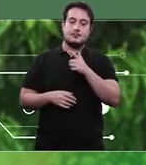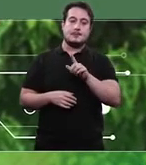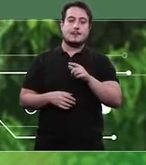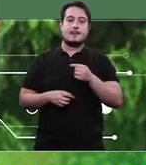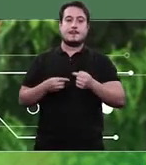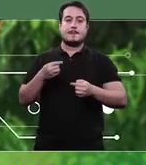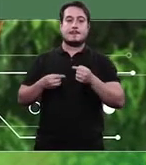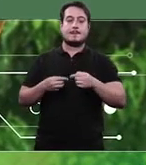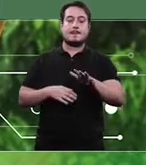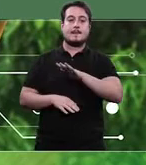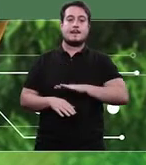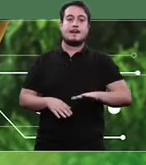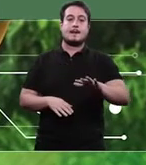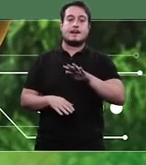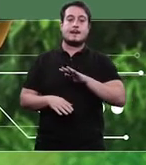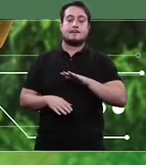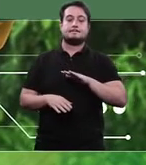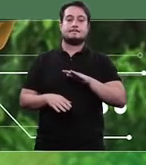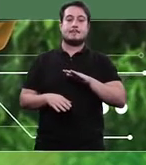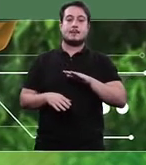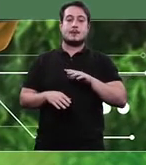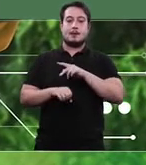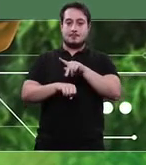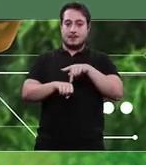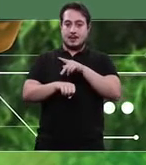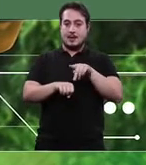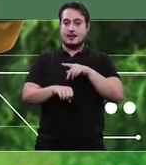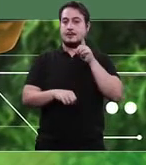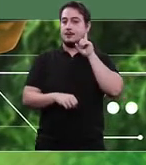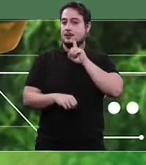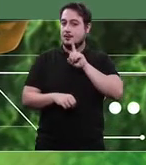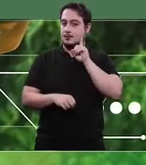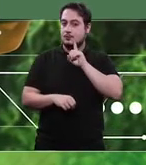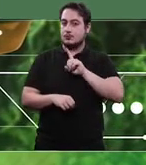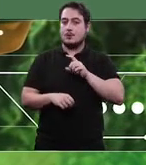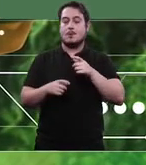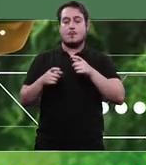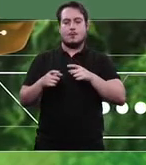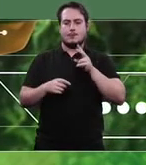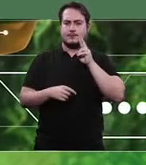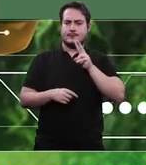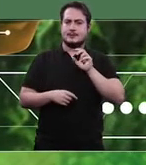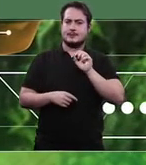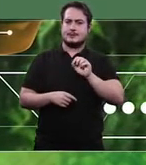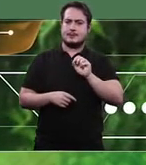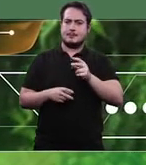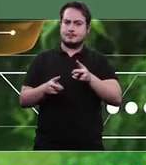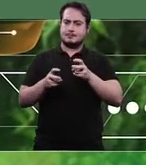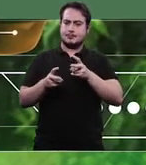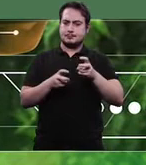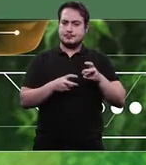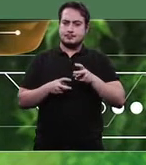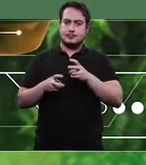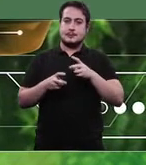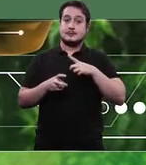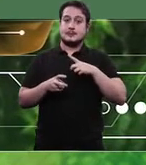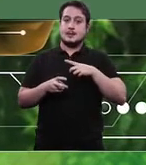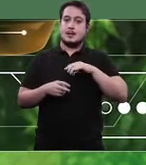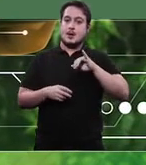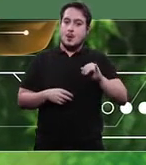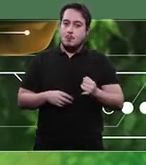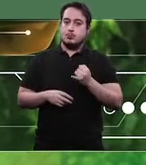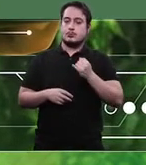mercados ou países mais tradicionais, como é o caso dos Estados Unidos, onde vocês vão ver vocês vão perceber que existem muitas oportunidades